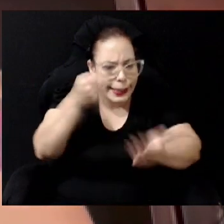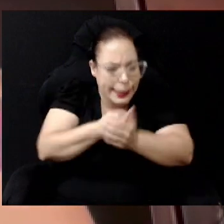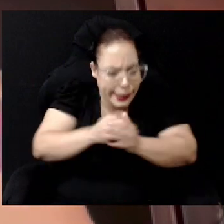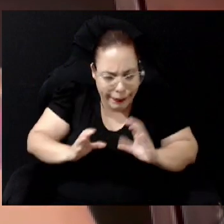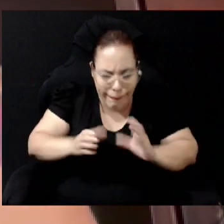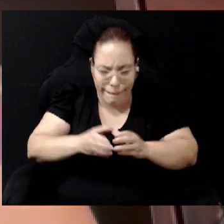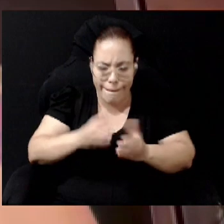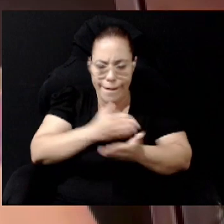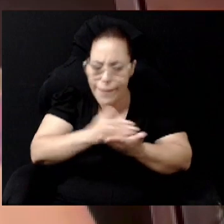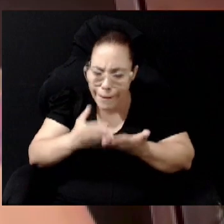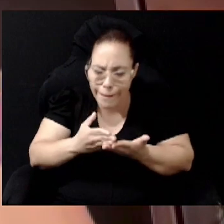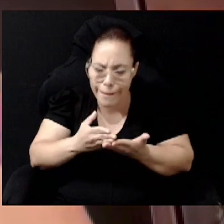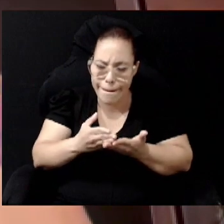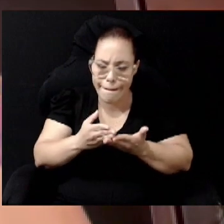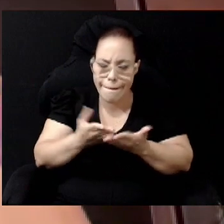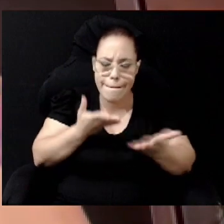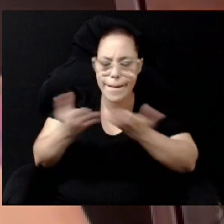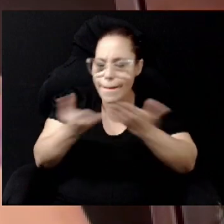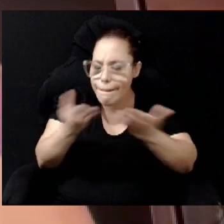a agir,